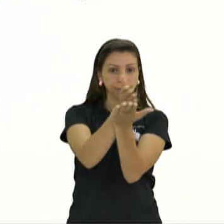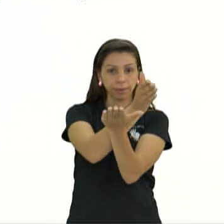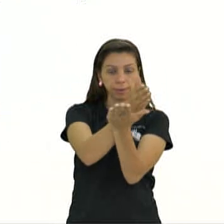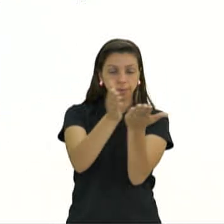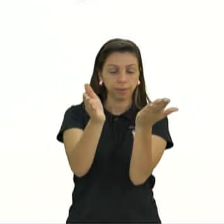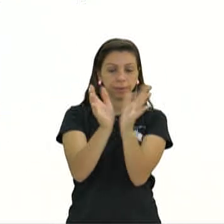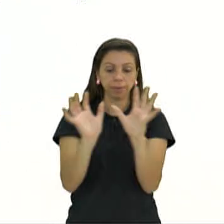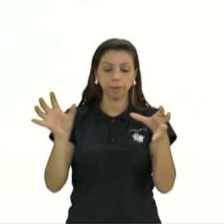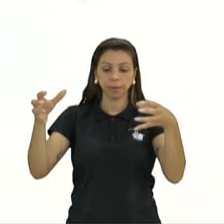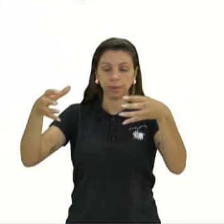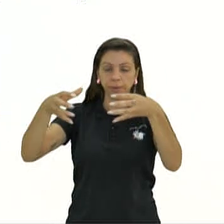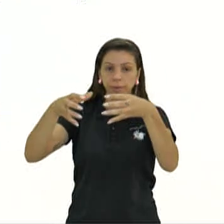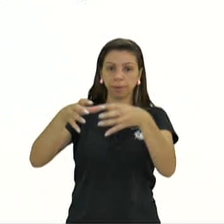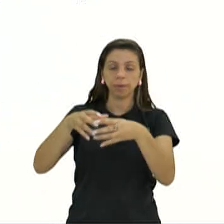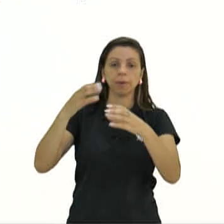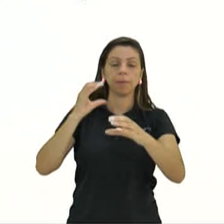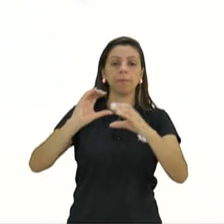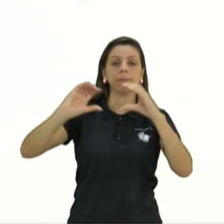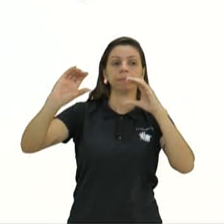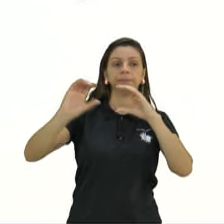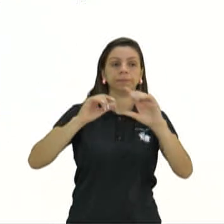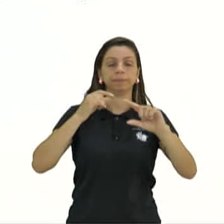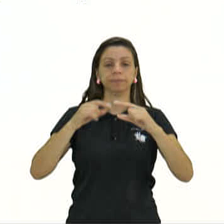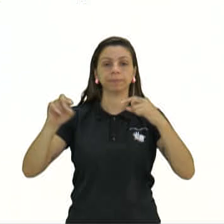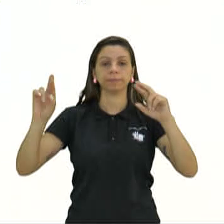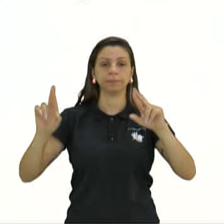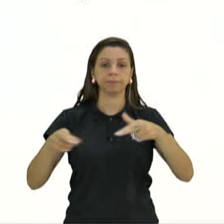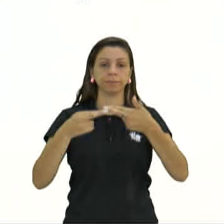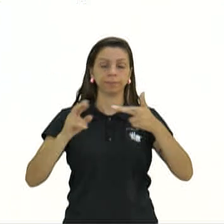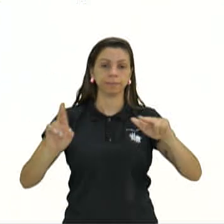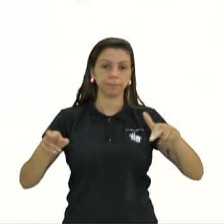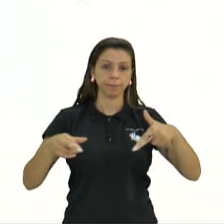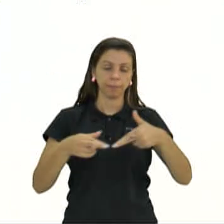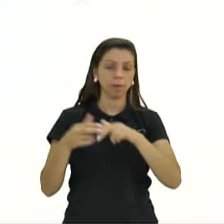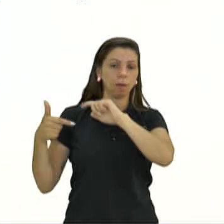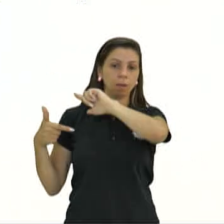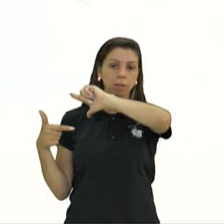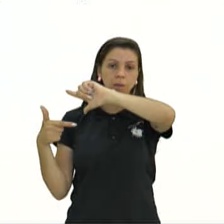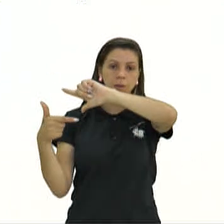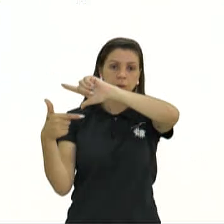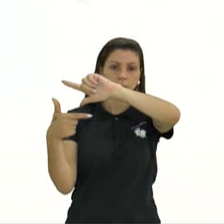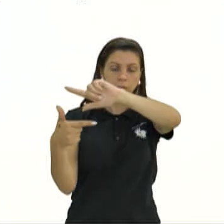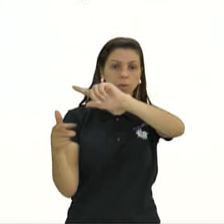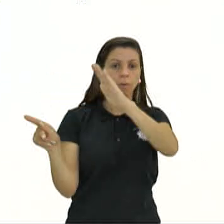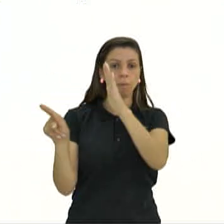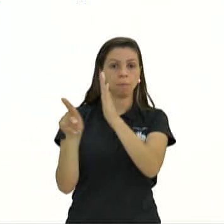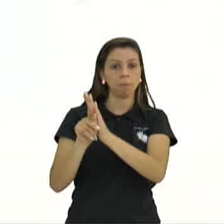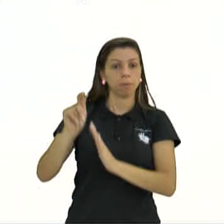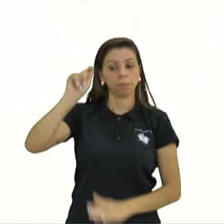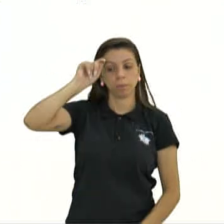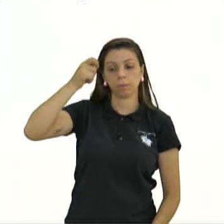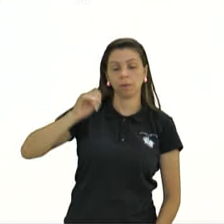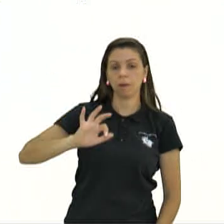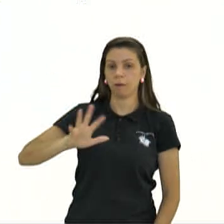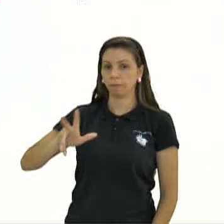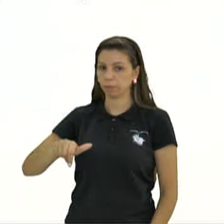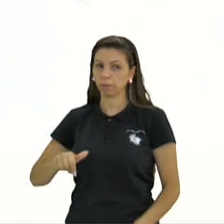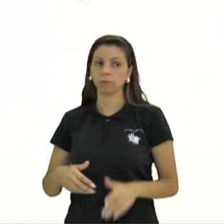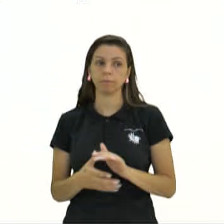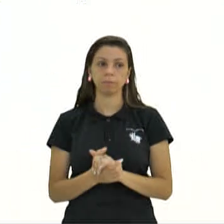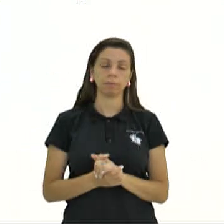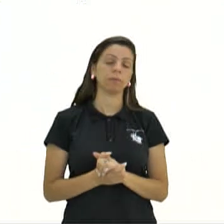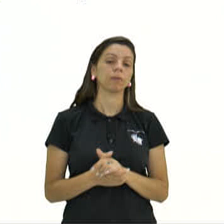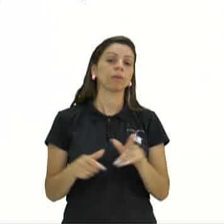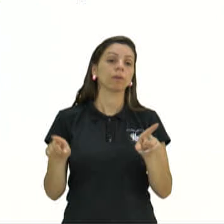do bloco segue diálogo com ritmos oriundos da tradição africana. Aqui termina o período. Que ajudam, outro